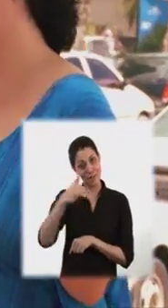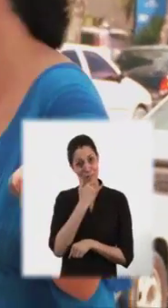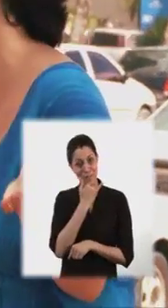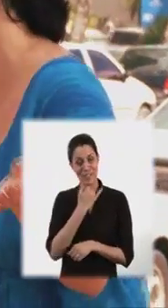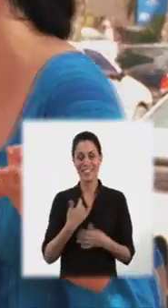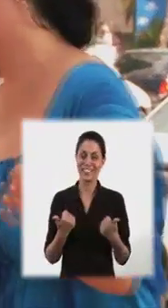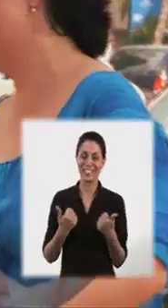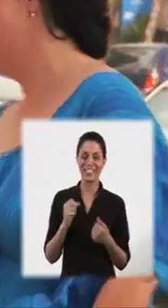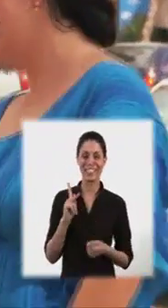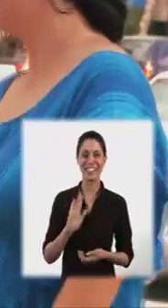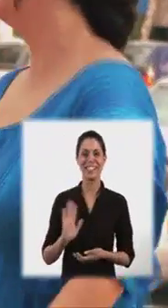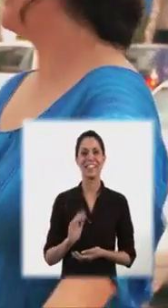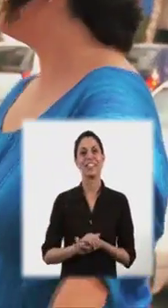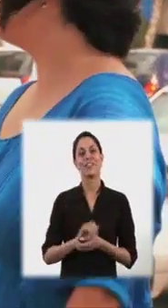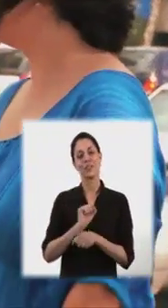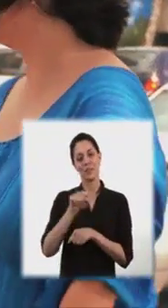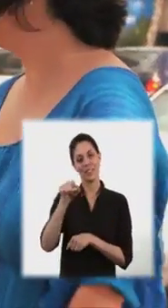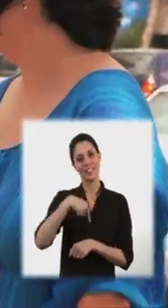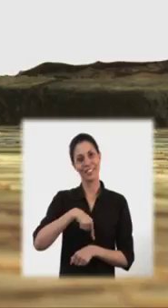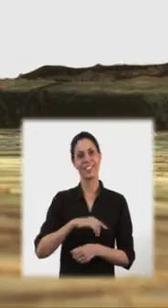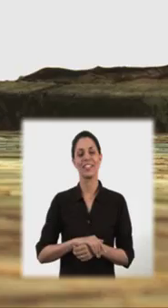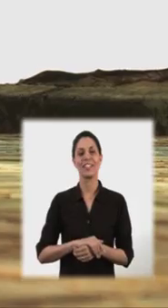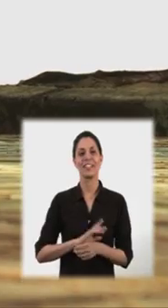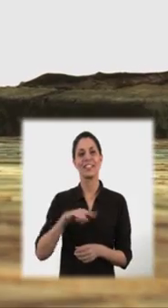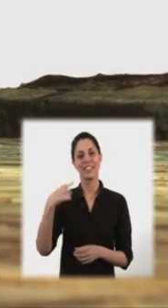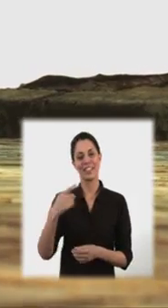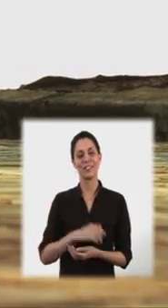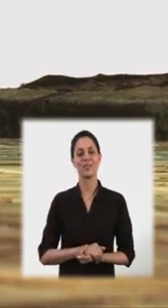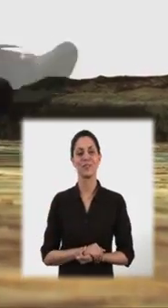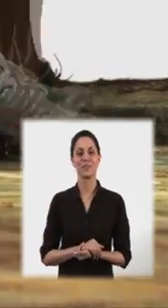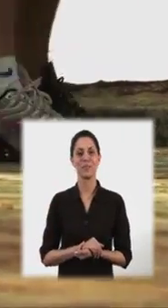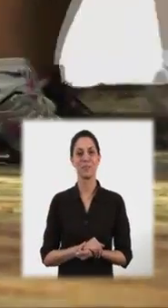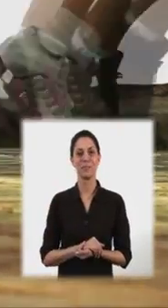de Que campo. coisa boa, tá ok. Tá, eu te aguardo aqui. Até logo. Vai lá, querido.